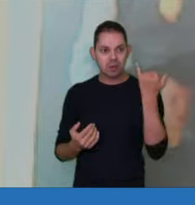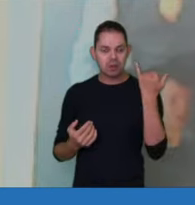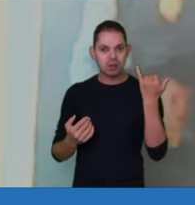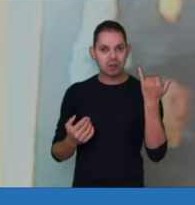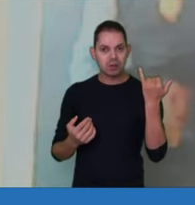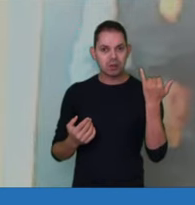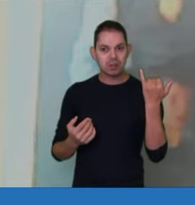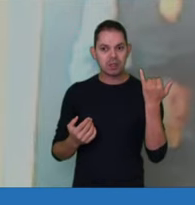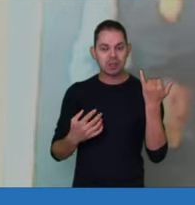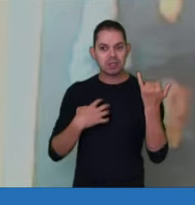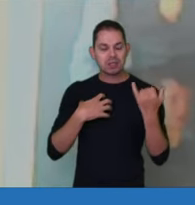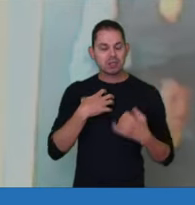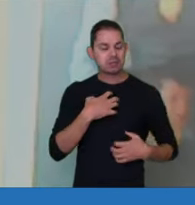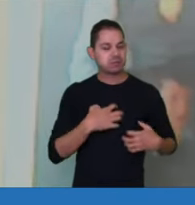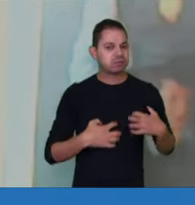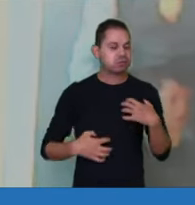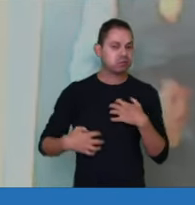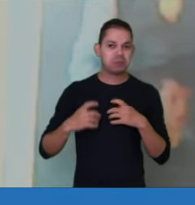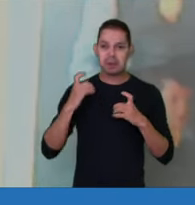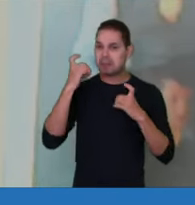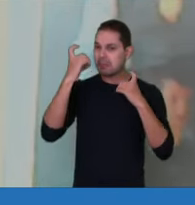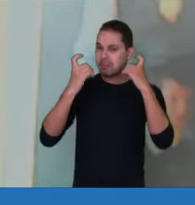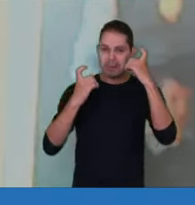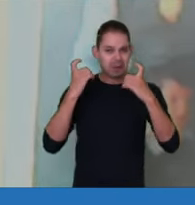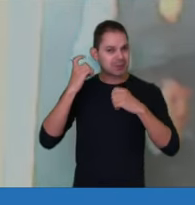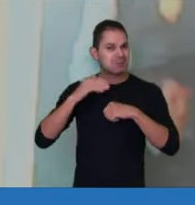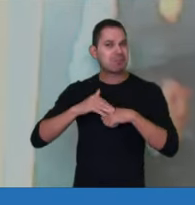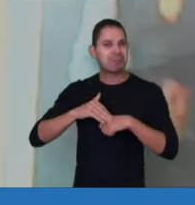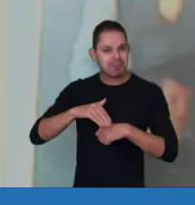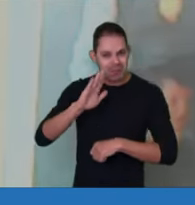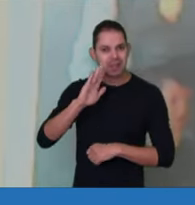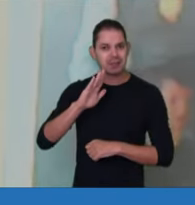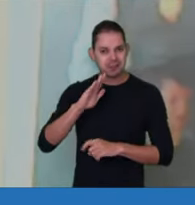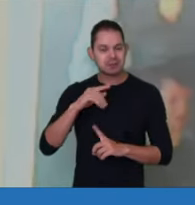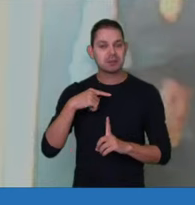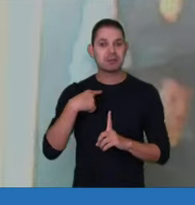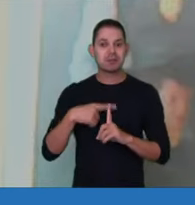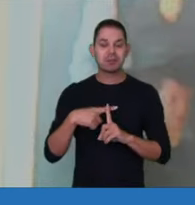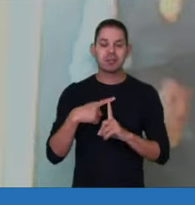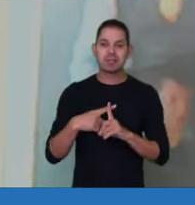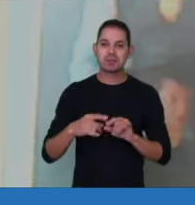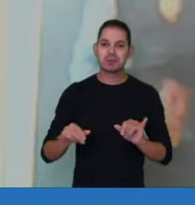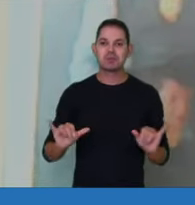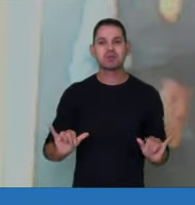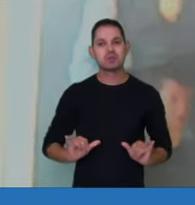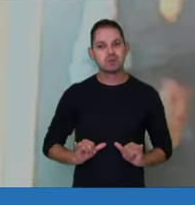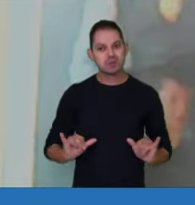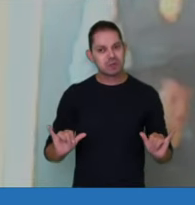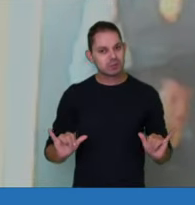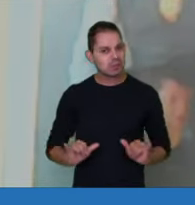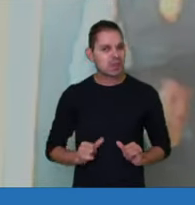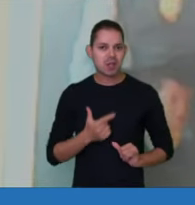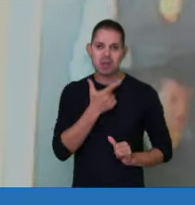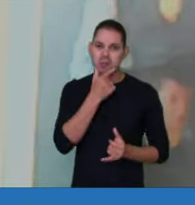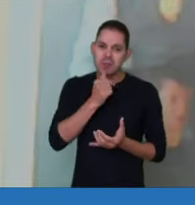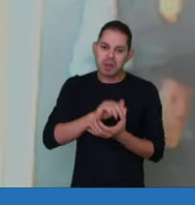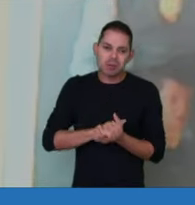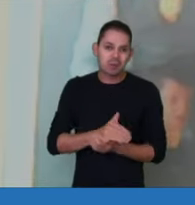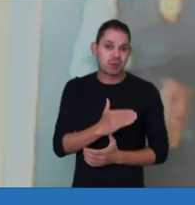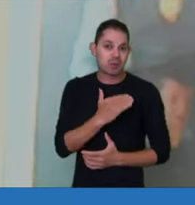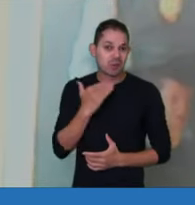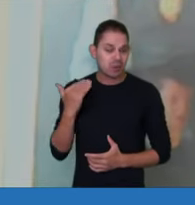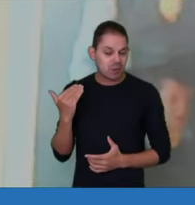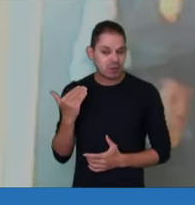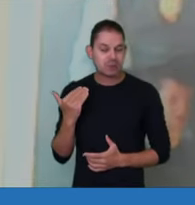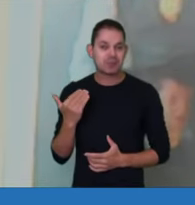só trouxe mais preocupação, porque além da dor, da perda, do Arthur não ter o